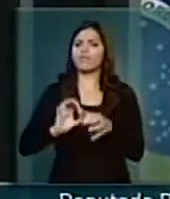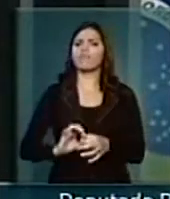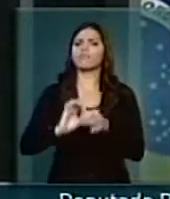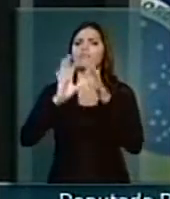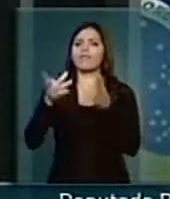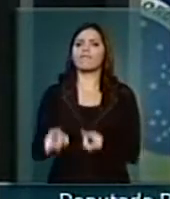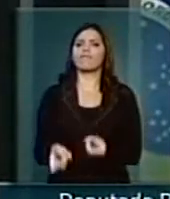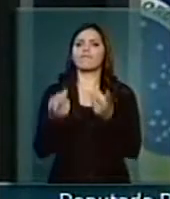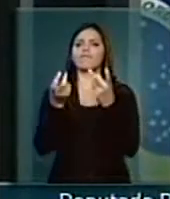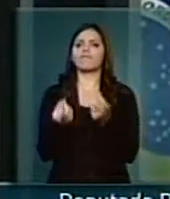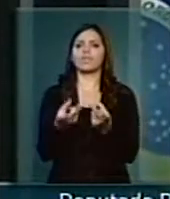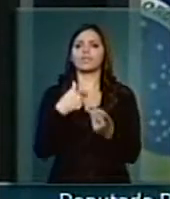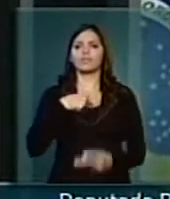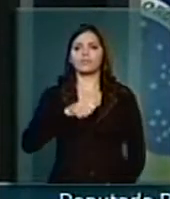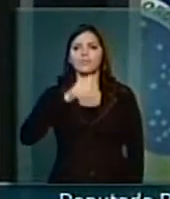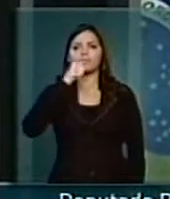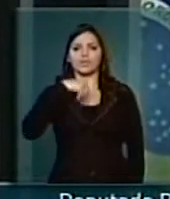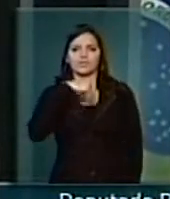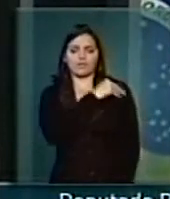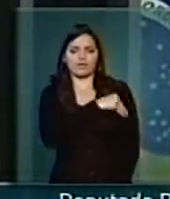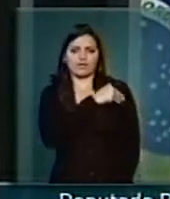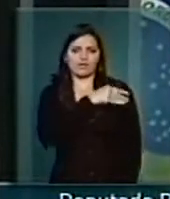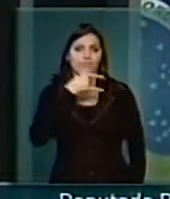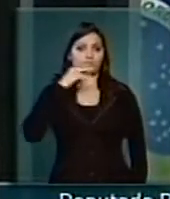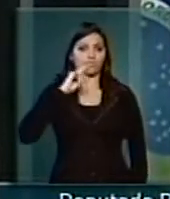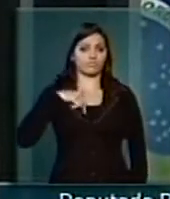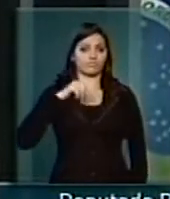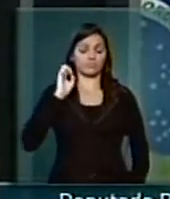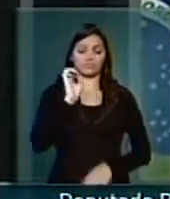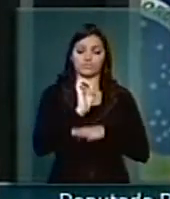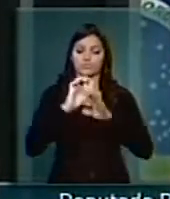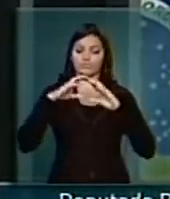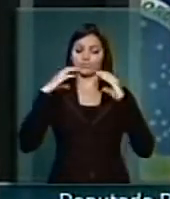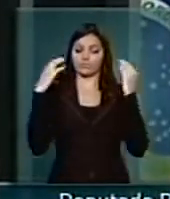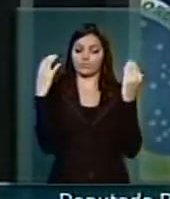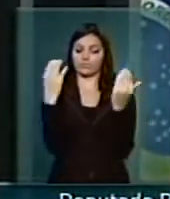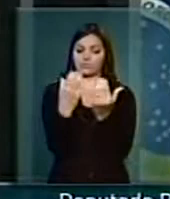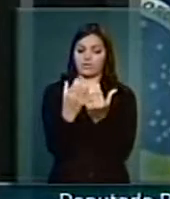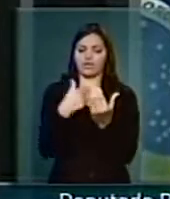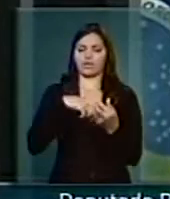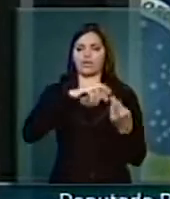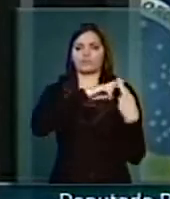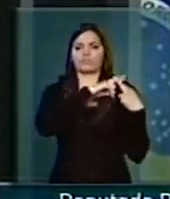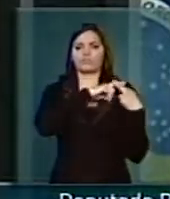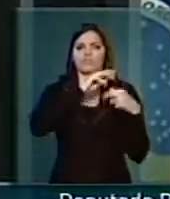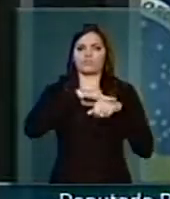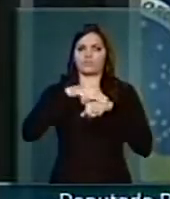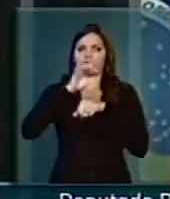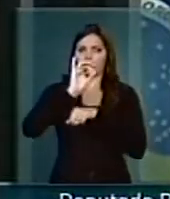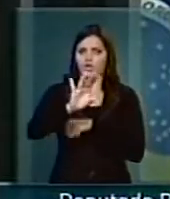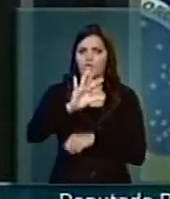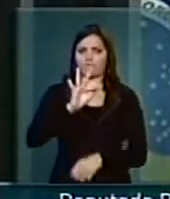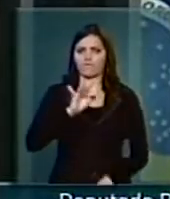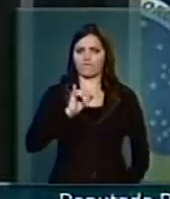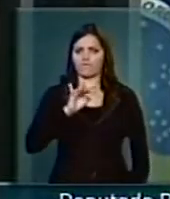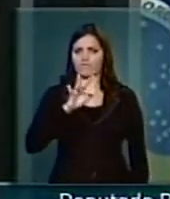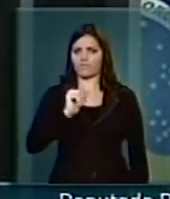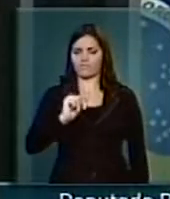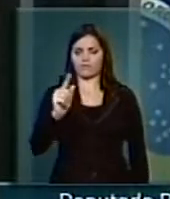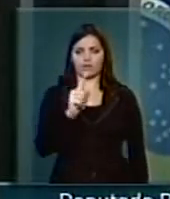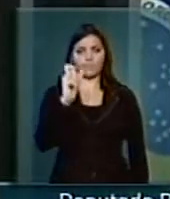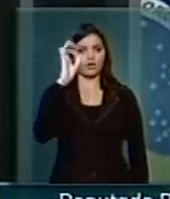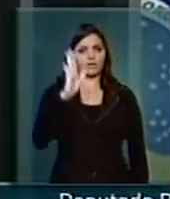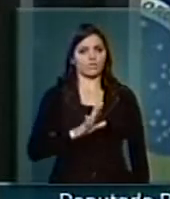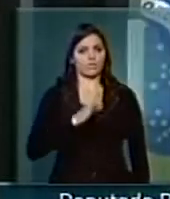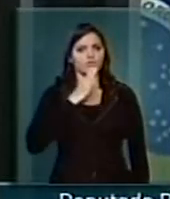de bebidas alcoólicas nos estádios. Claro que não responsabilizo apenas a FIFA. O Brasil já conhecia as regras do